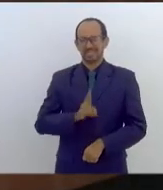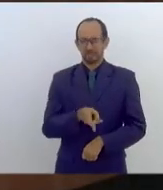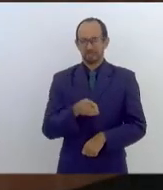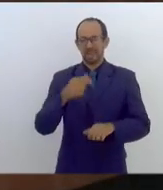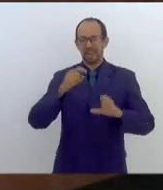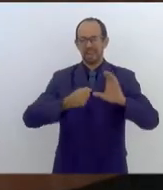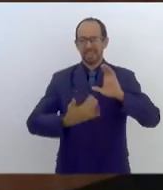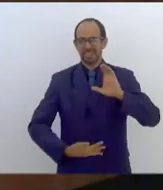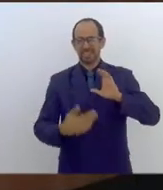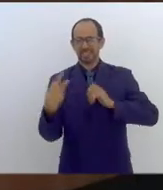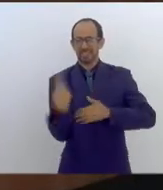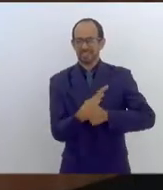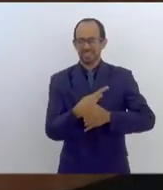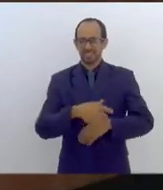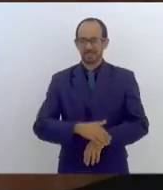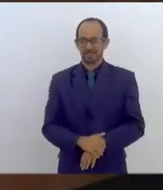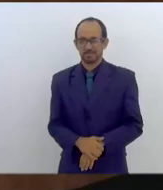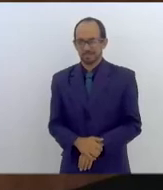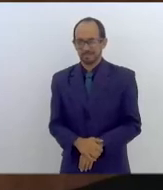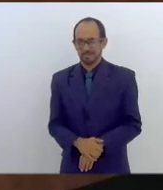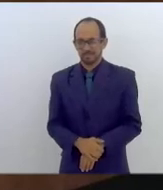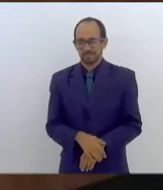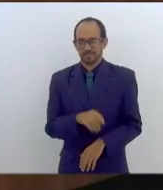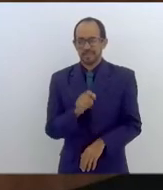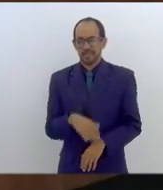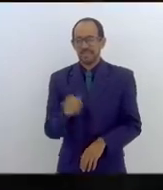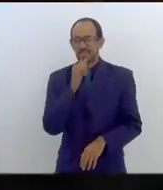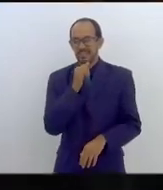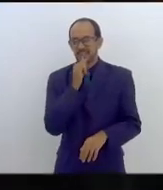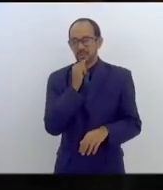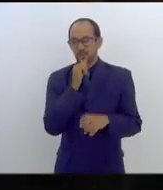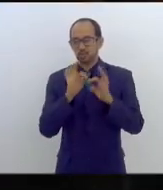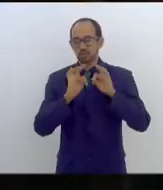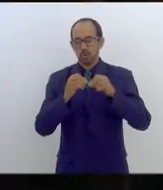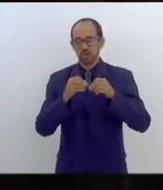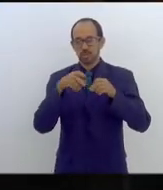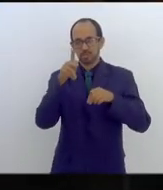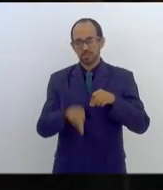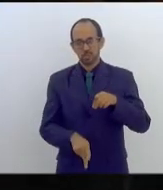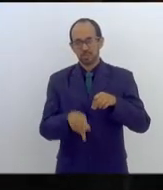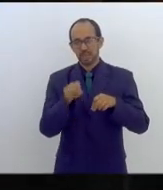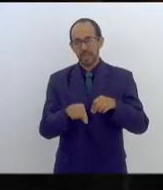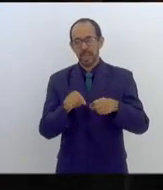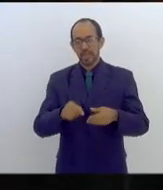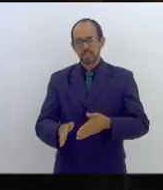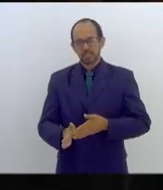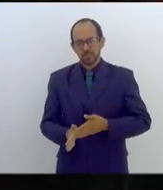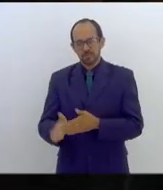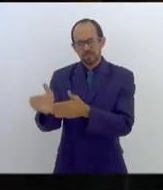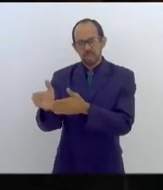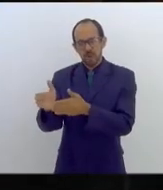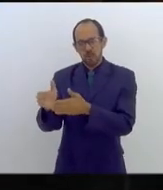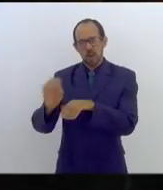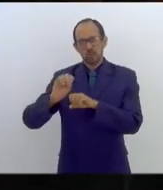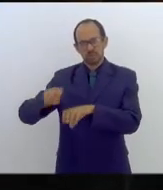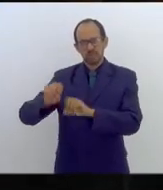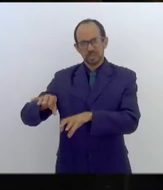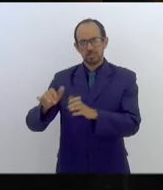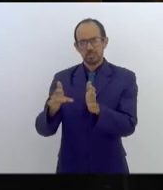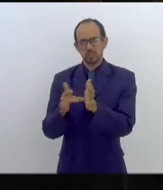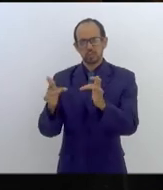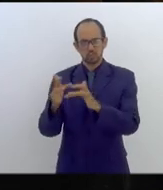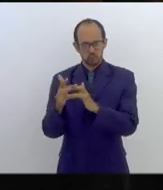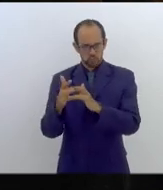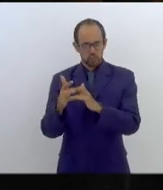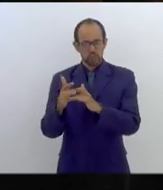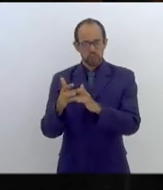dele esses exemplos que eu recebo dessas pessoas são exemplos de cumprir bem fielmente os ensinamentos que Cristo nos ensina